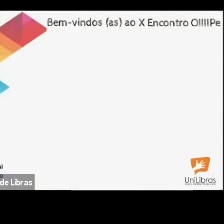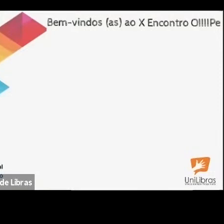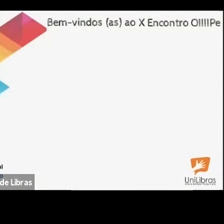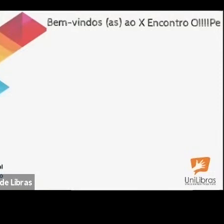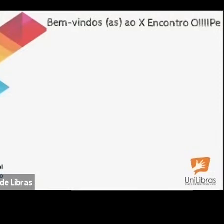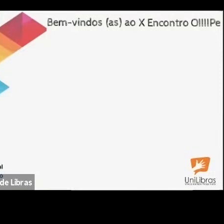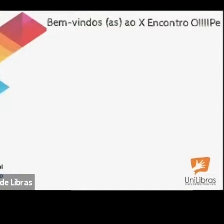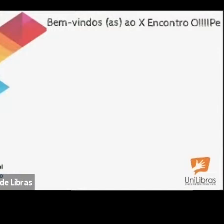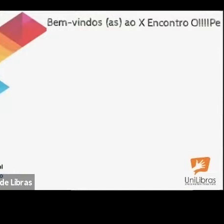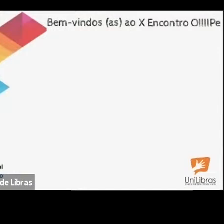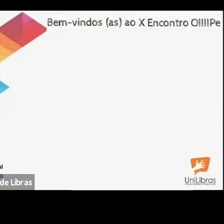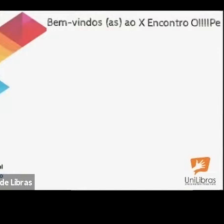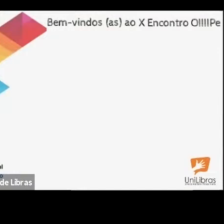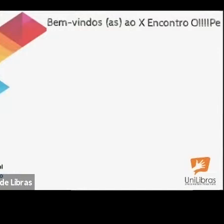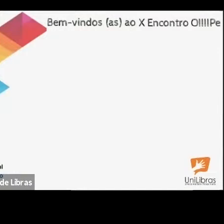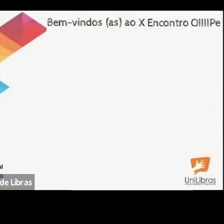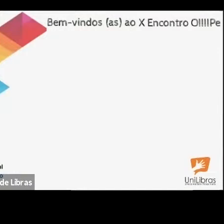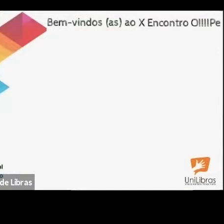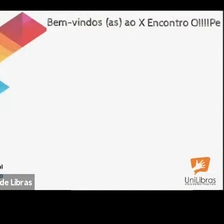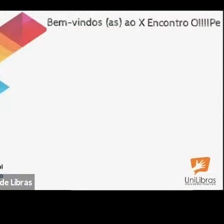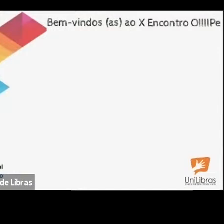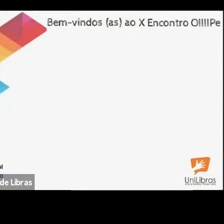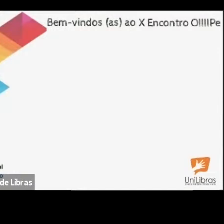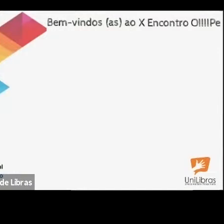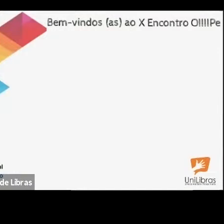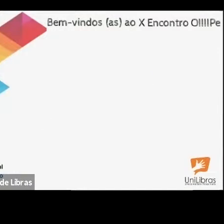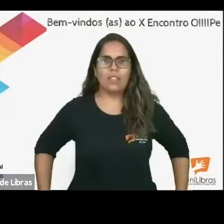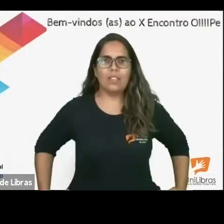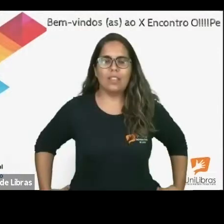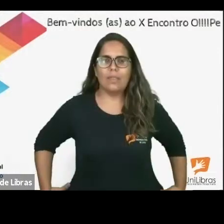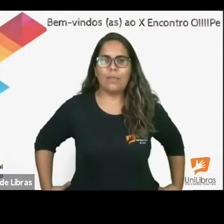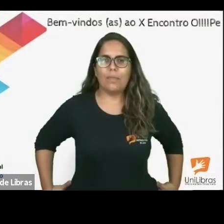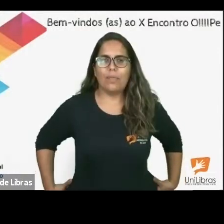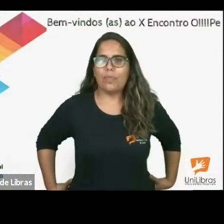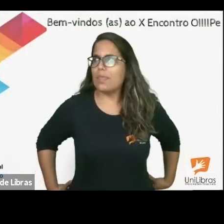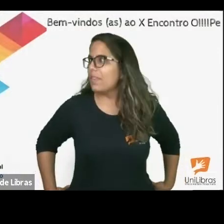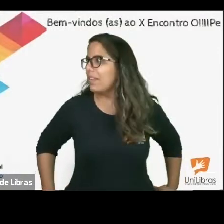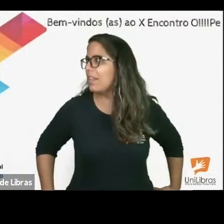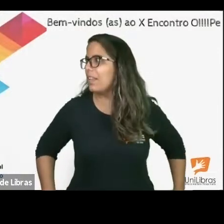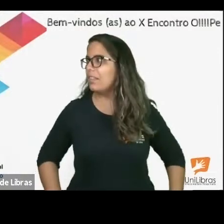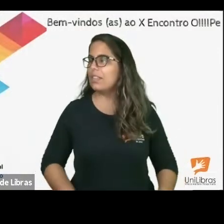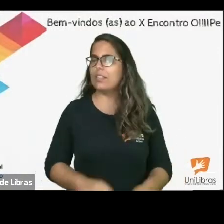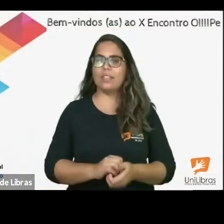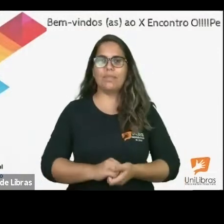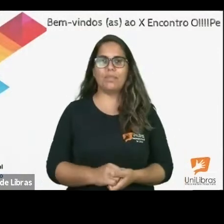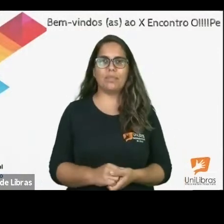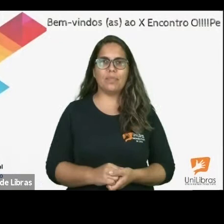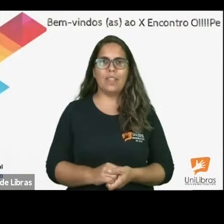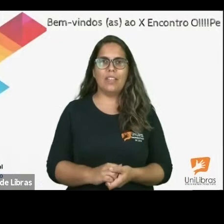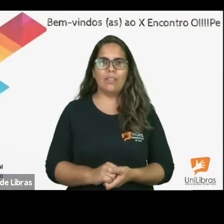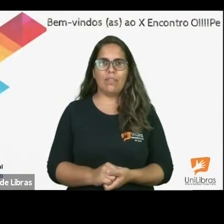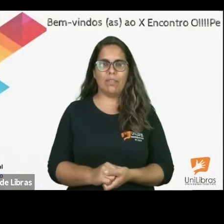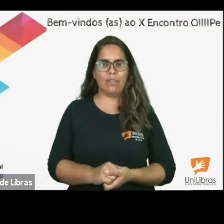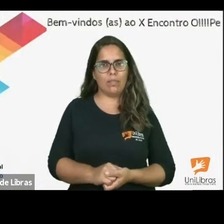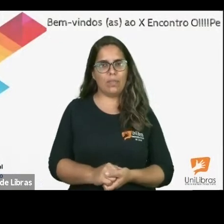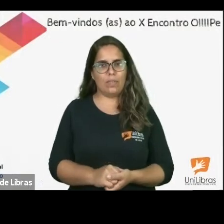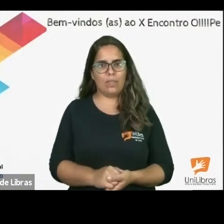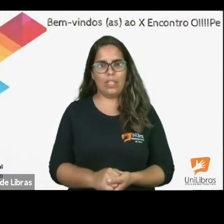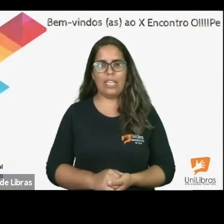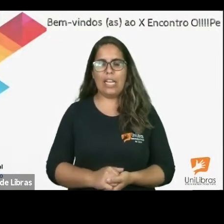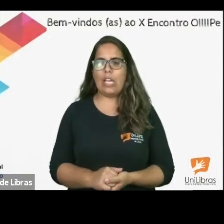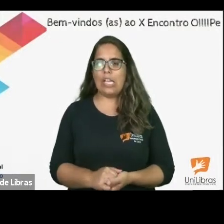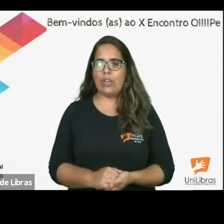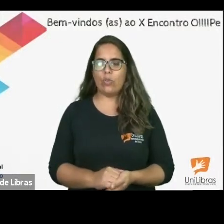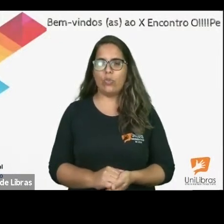até 18 e 20, 18, para que nós tenhamos em torno de 25 minutos a 30 minutos para